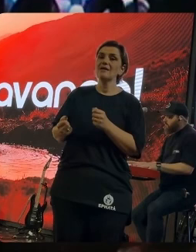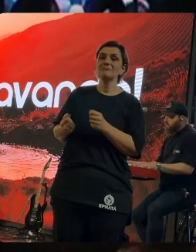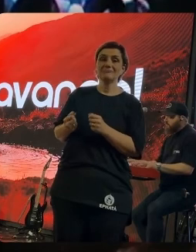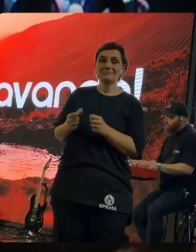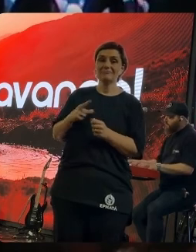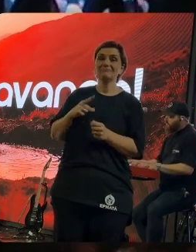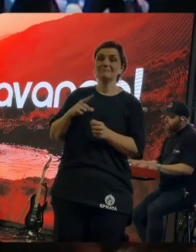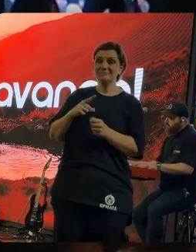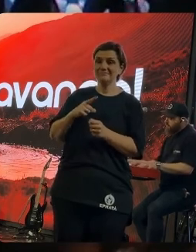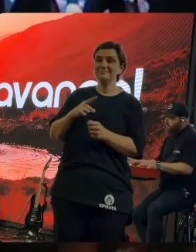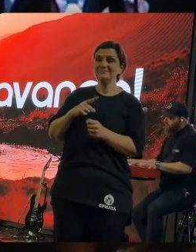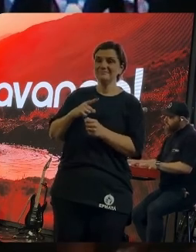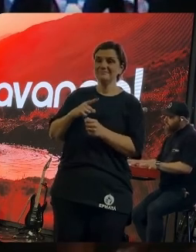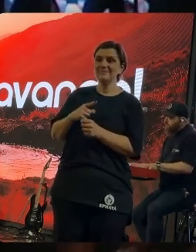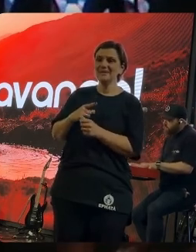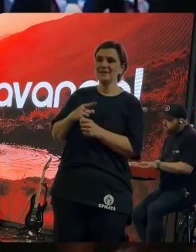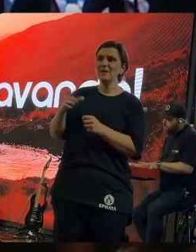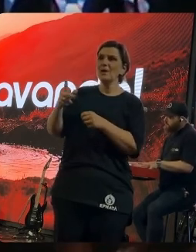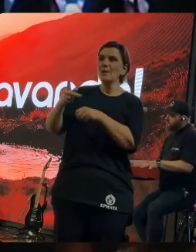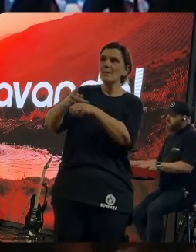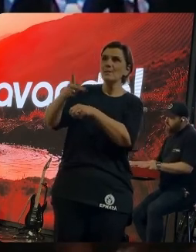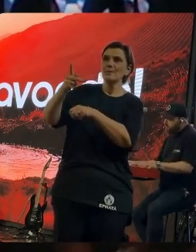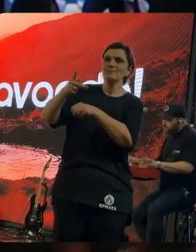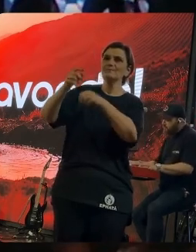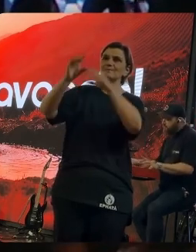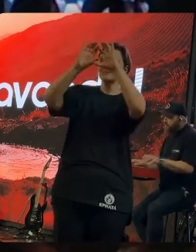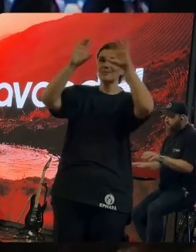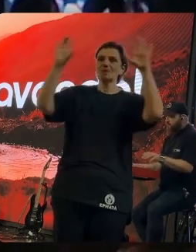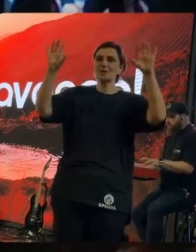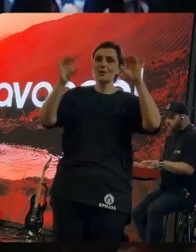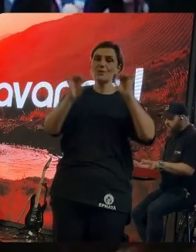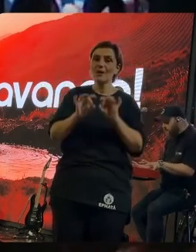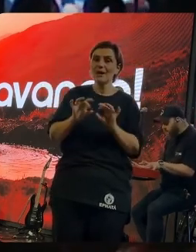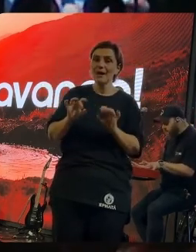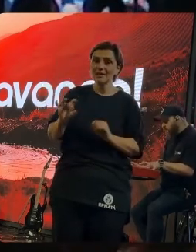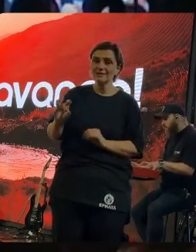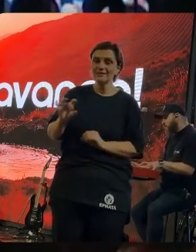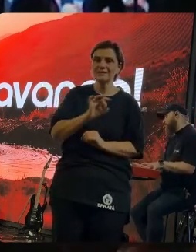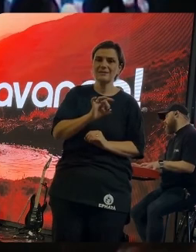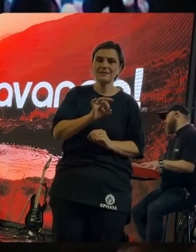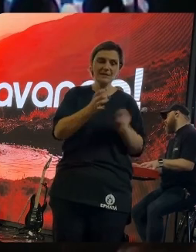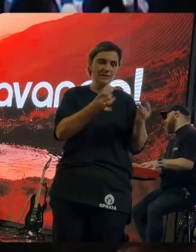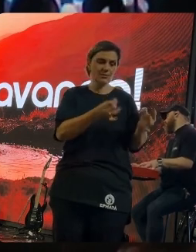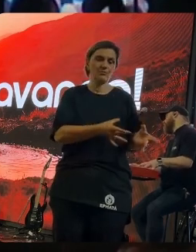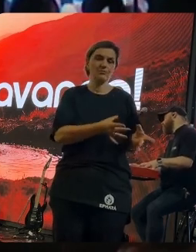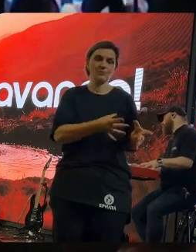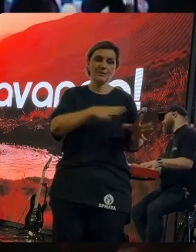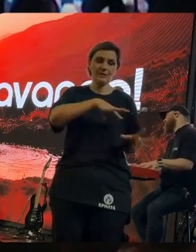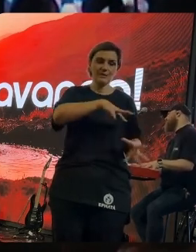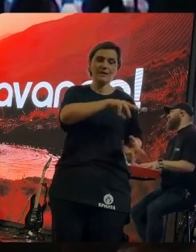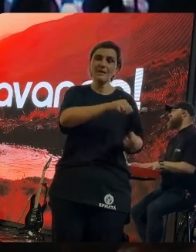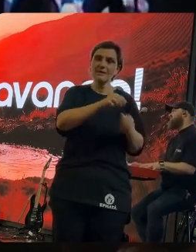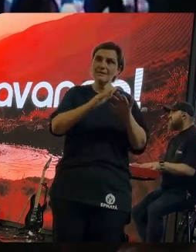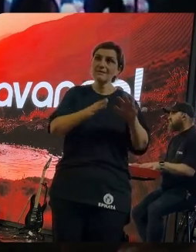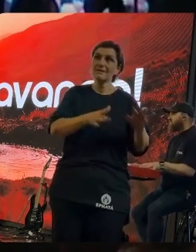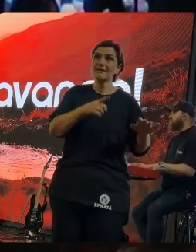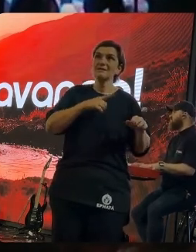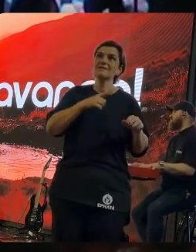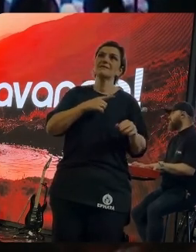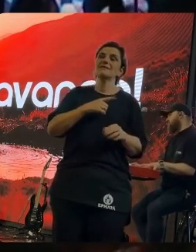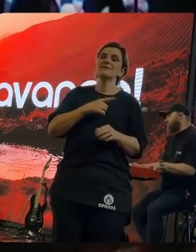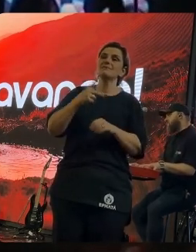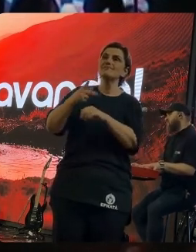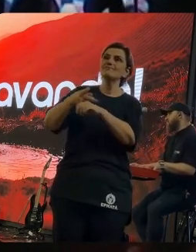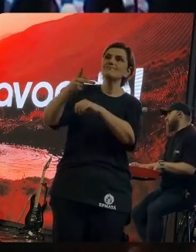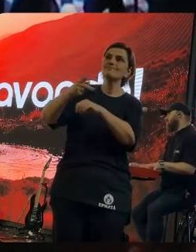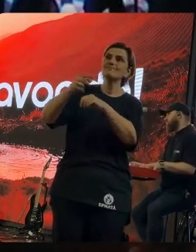céus. Para cada renúncia que você fizer na terra, tem uma recompensa dos céus aguardando por